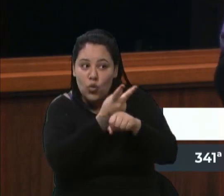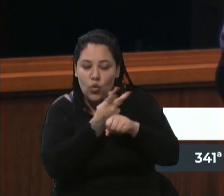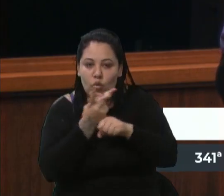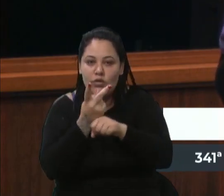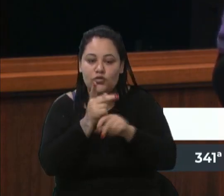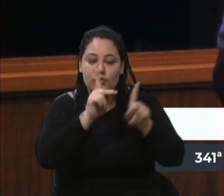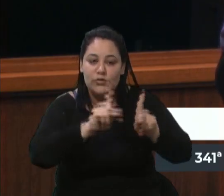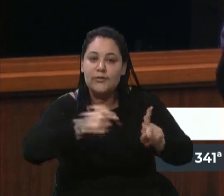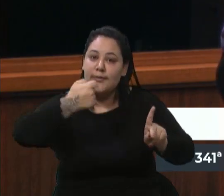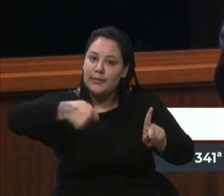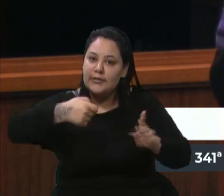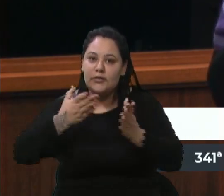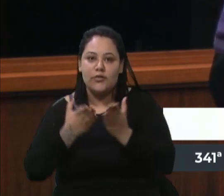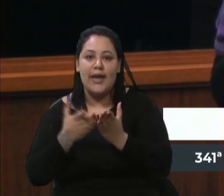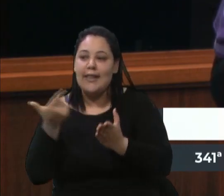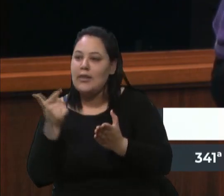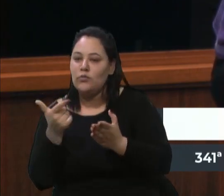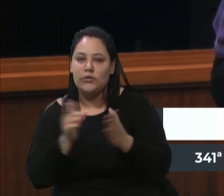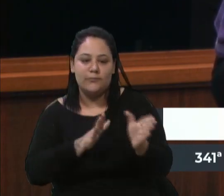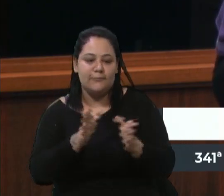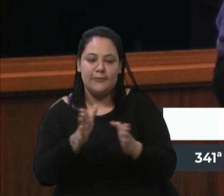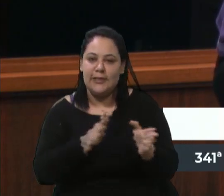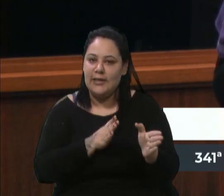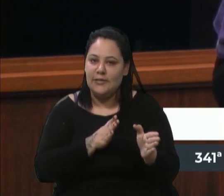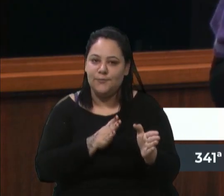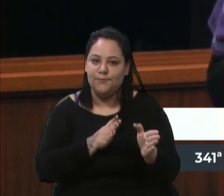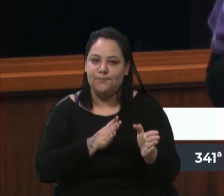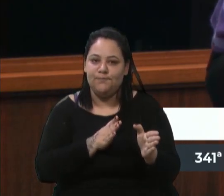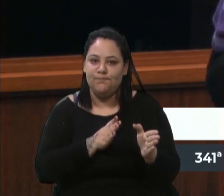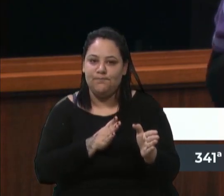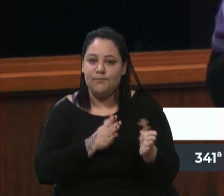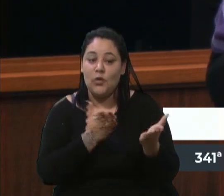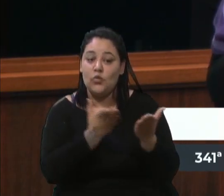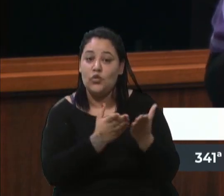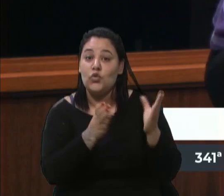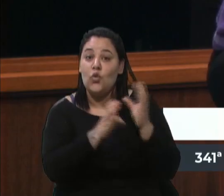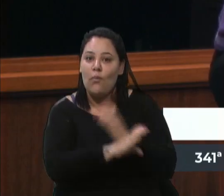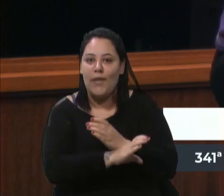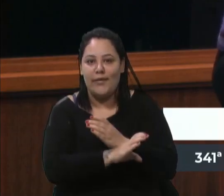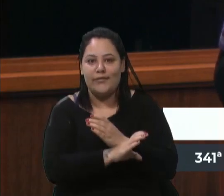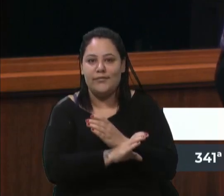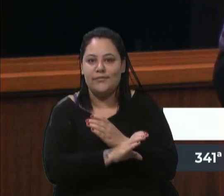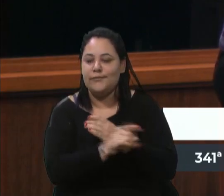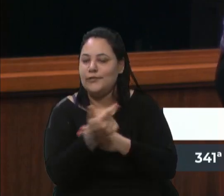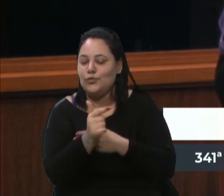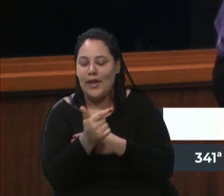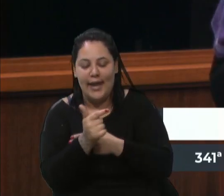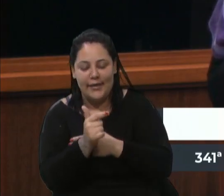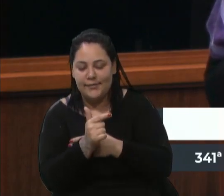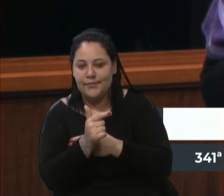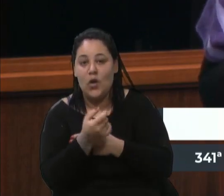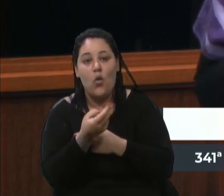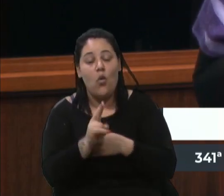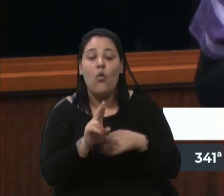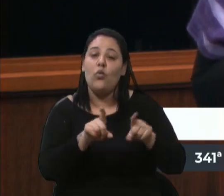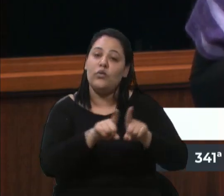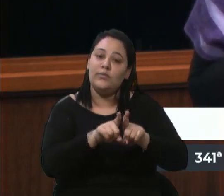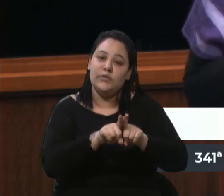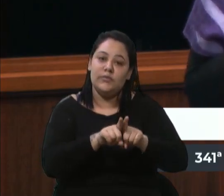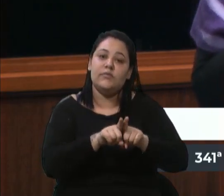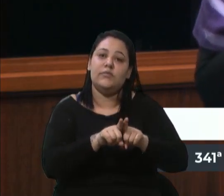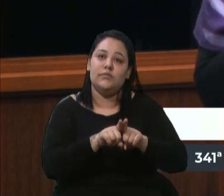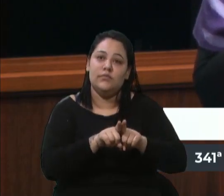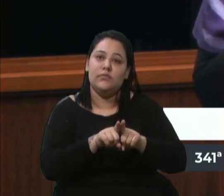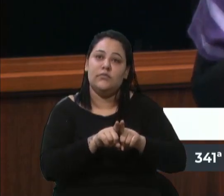estas pessoas que não têm o ensino regular, completo, fundamental ou mesmo médio, para